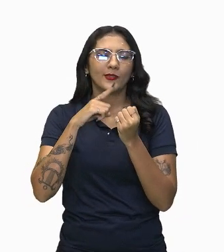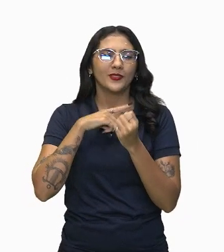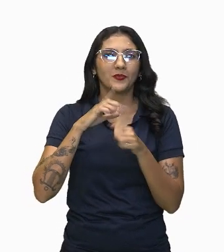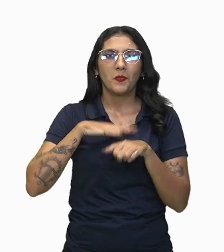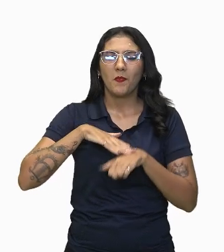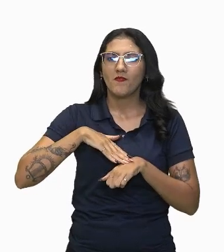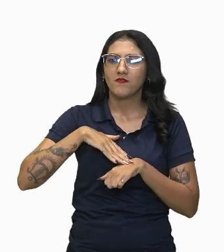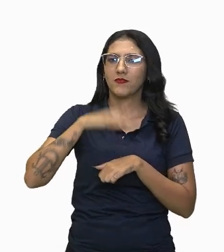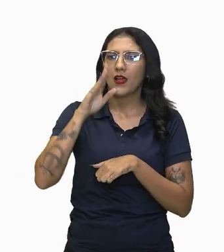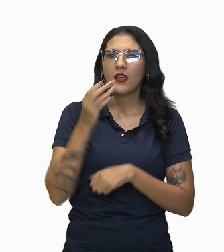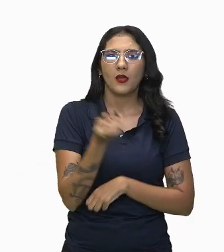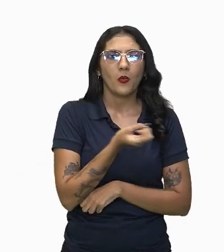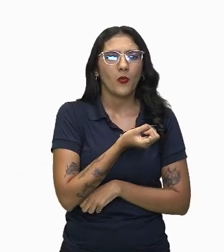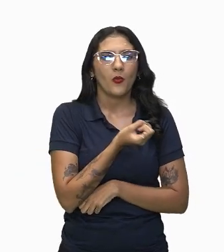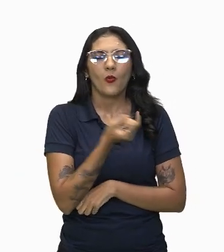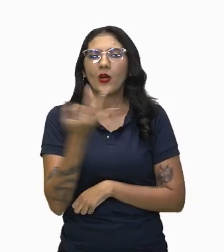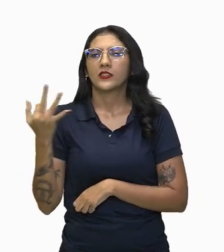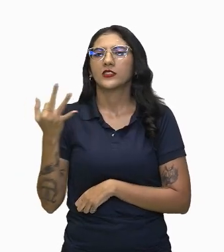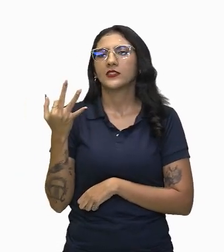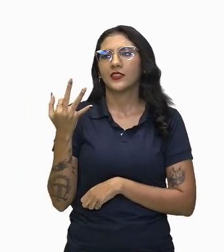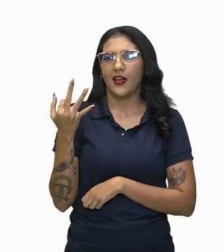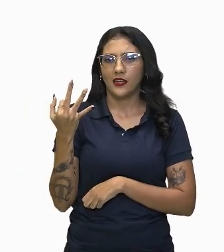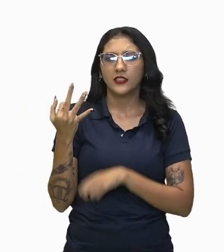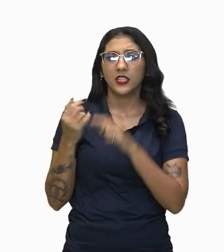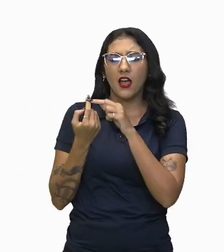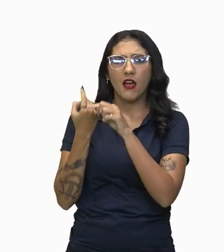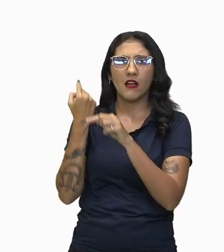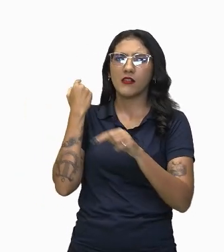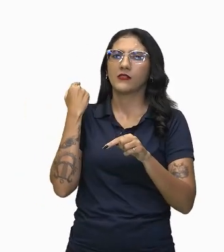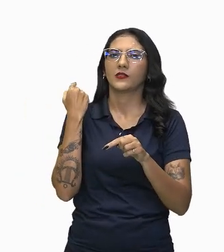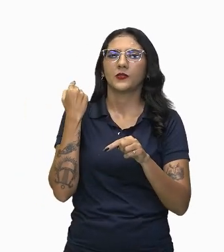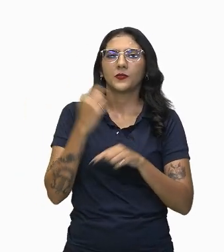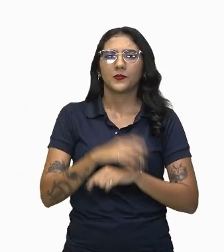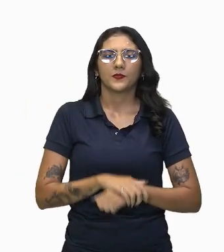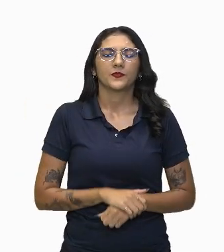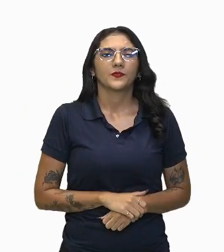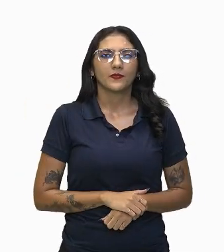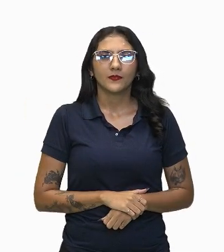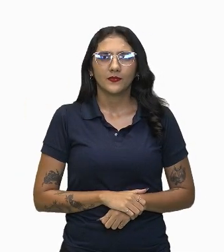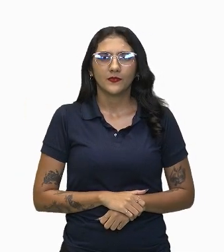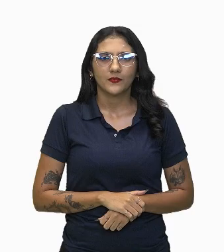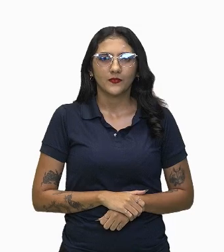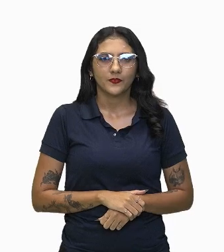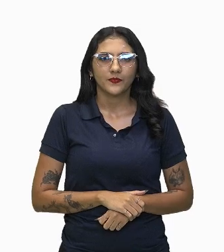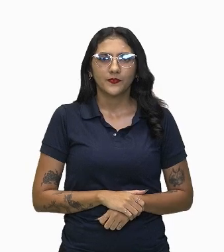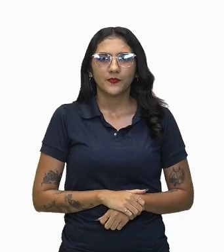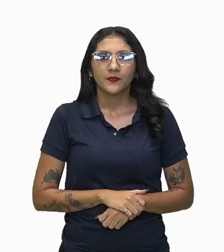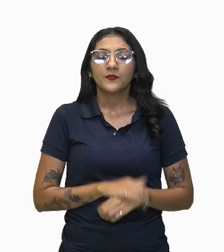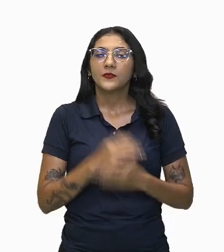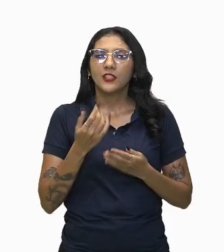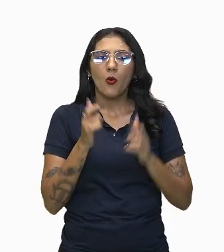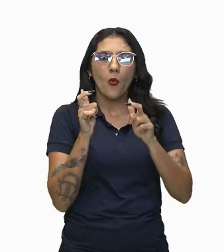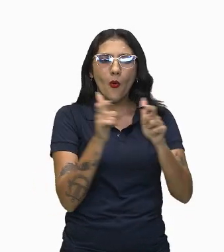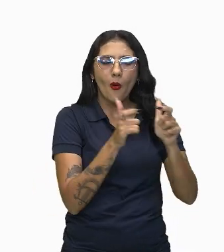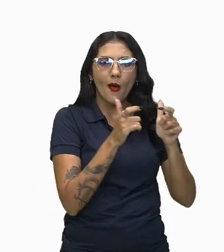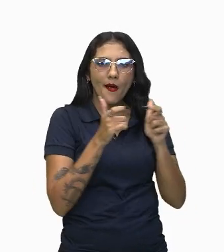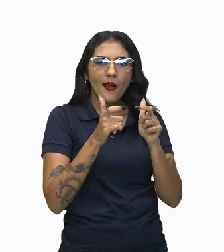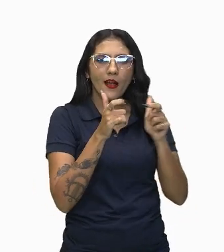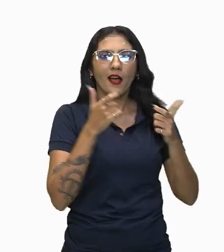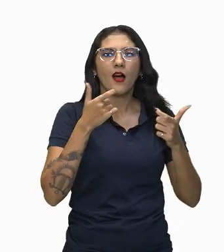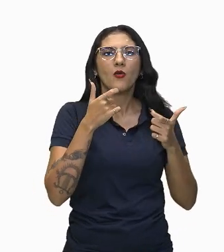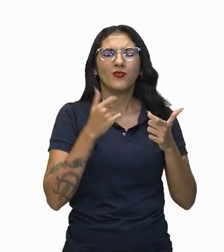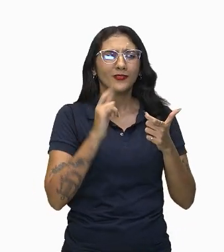muito mais do que produziam anteriormente. Então, os armazéns, as fábricas, eles vão